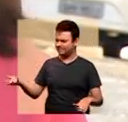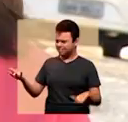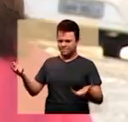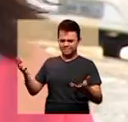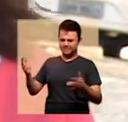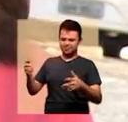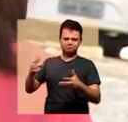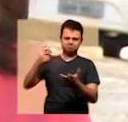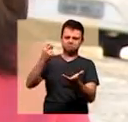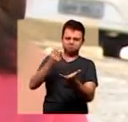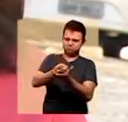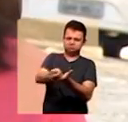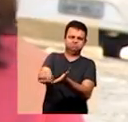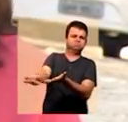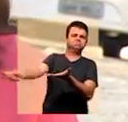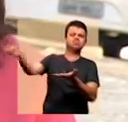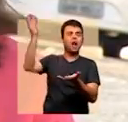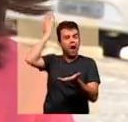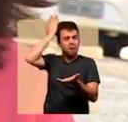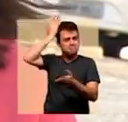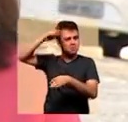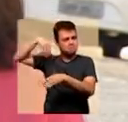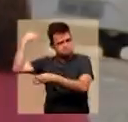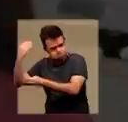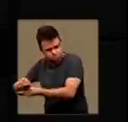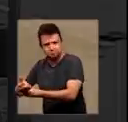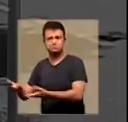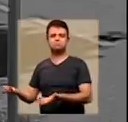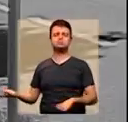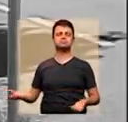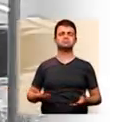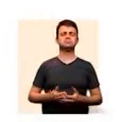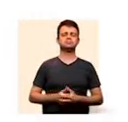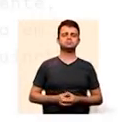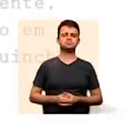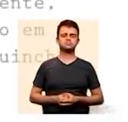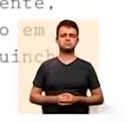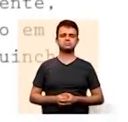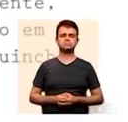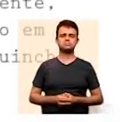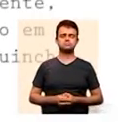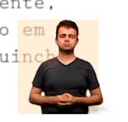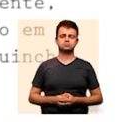porta-mala, depois jogou ela para cima do carro, bateu a cabeça no chão.